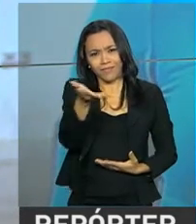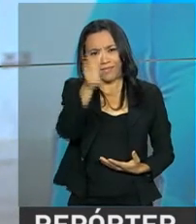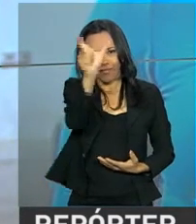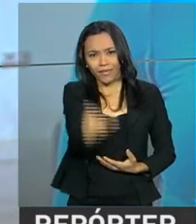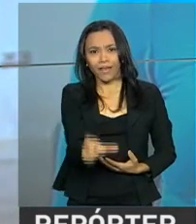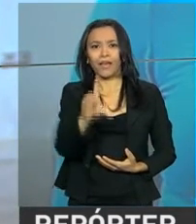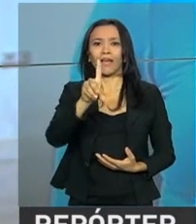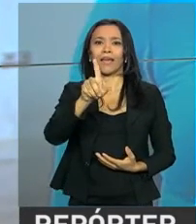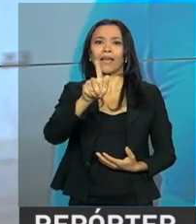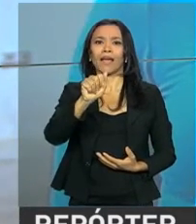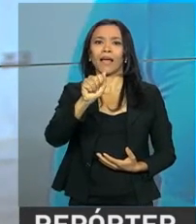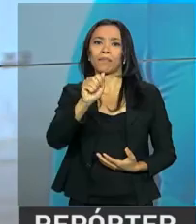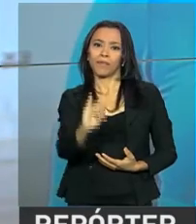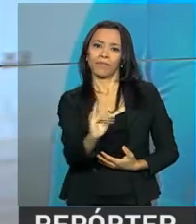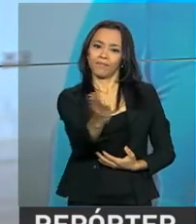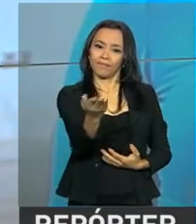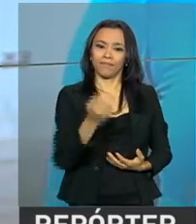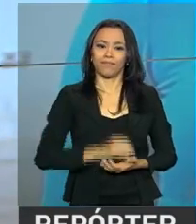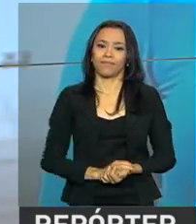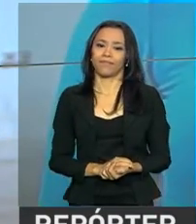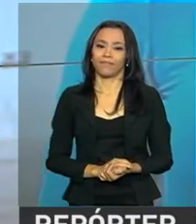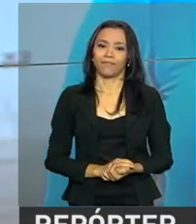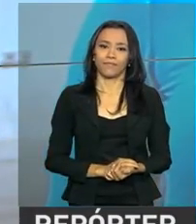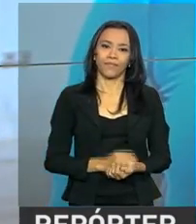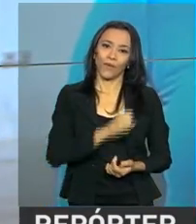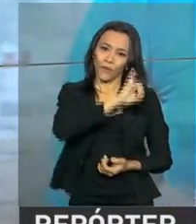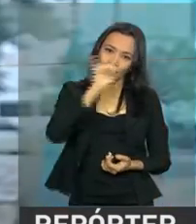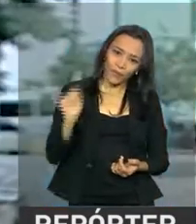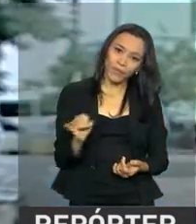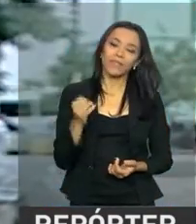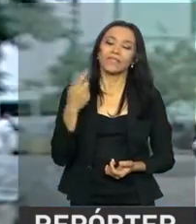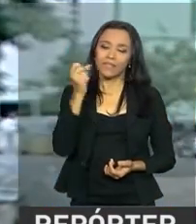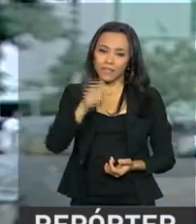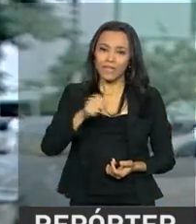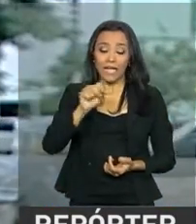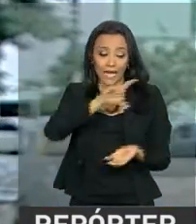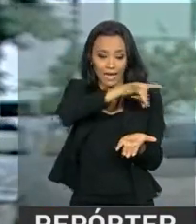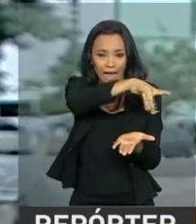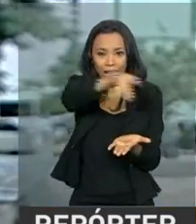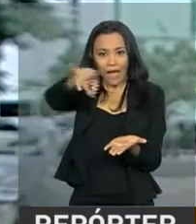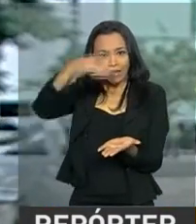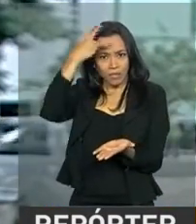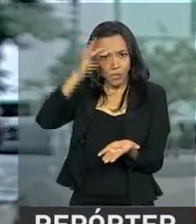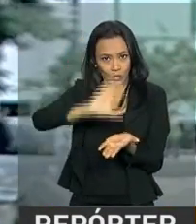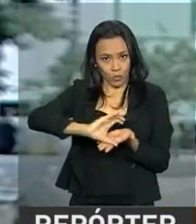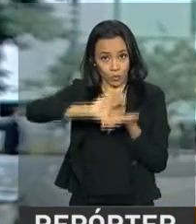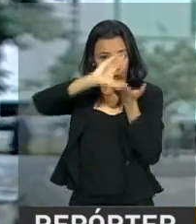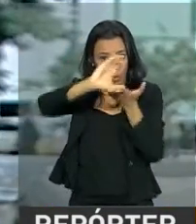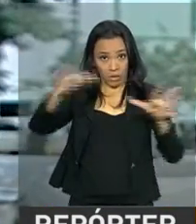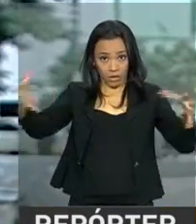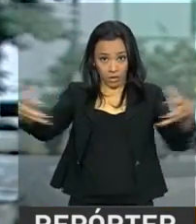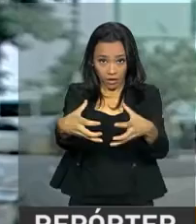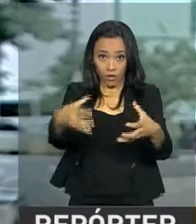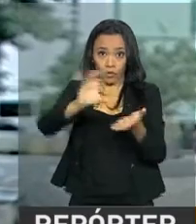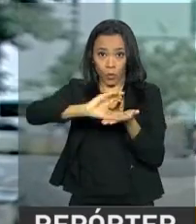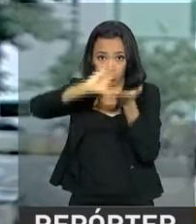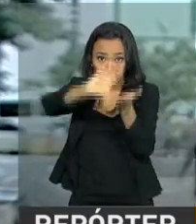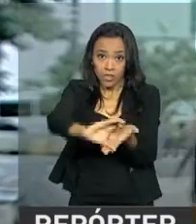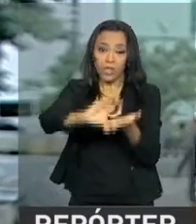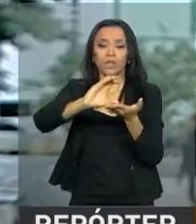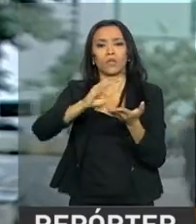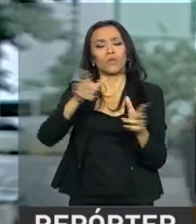Gabriela Noronha. Oi, Gabriela. Oi, Renata. Os conselheiros do Fundo de Garantia do Tempo de Serviço